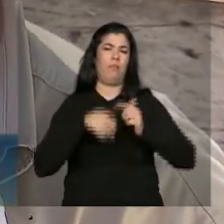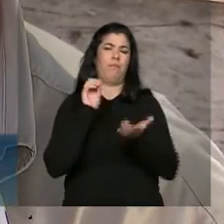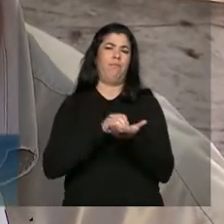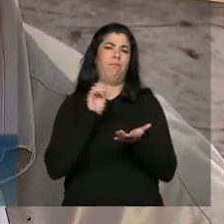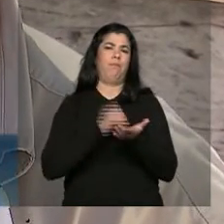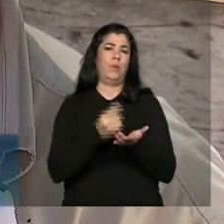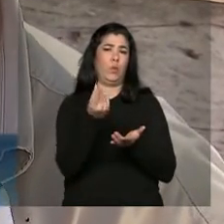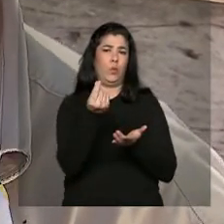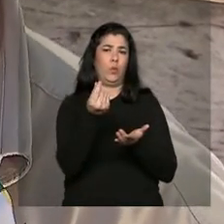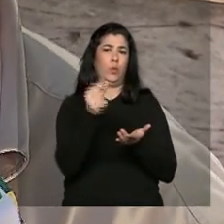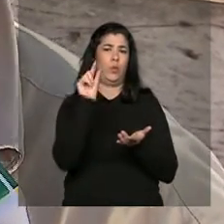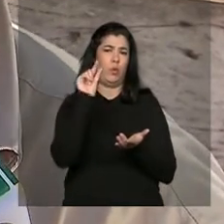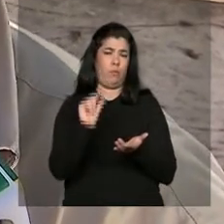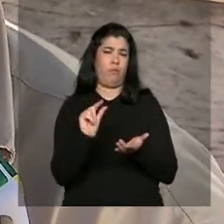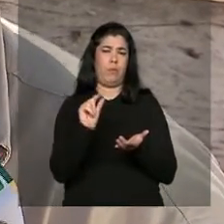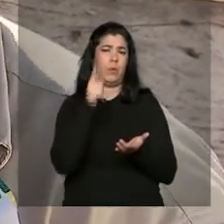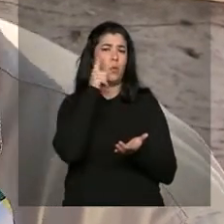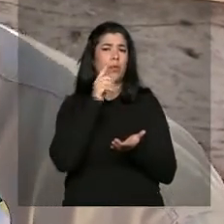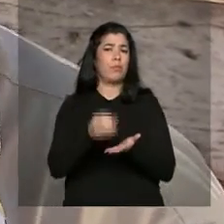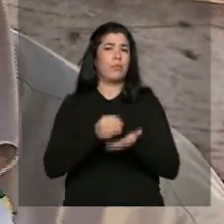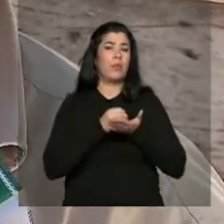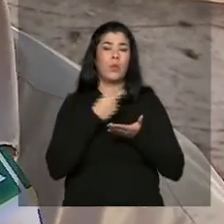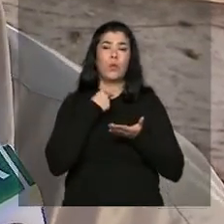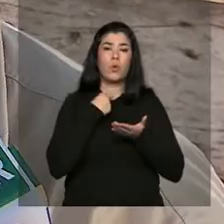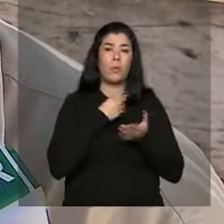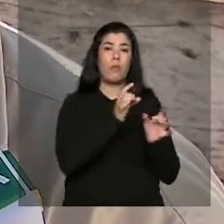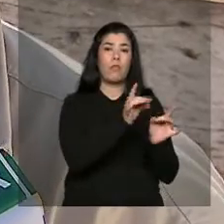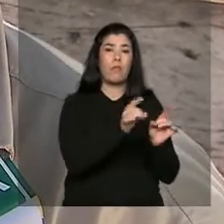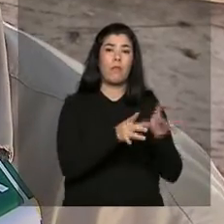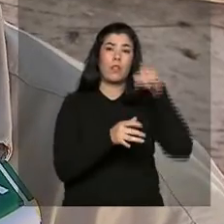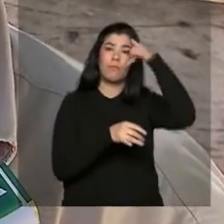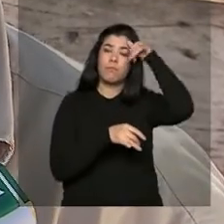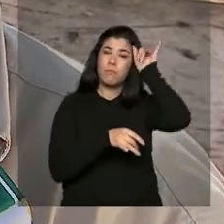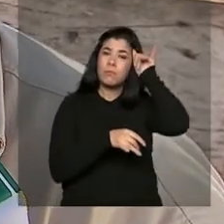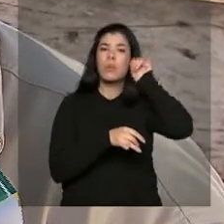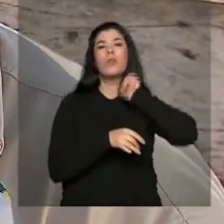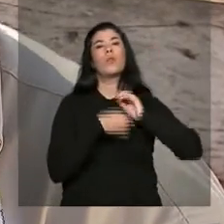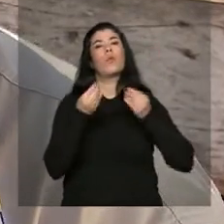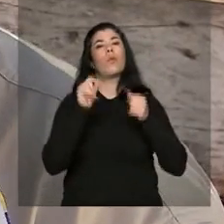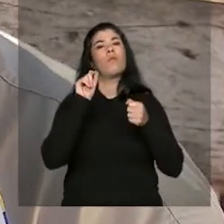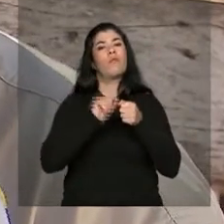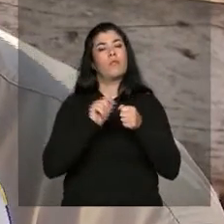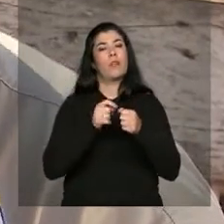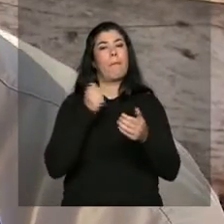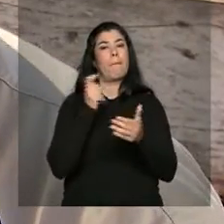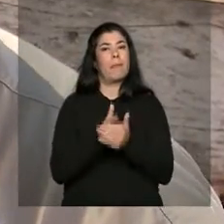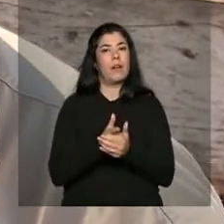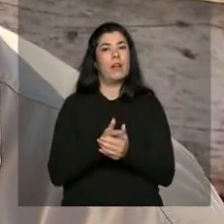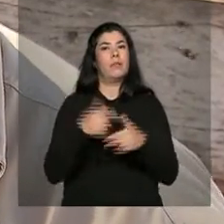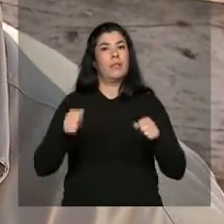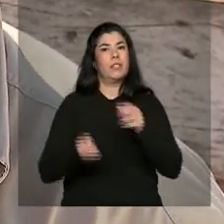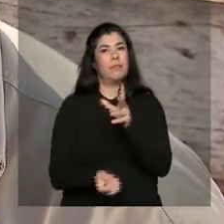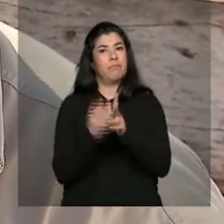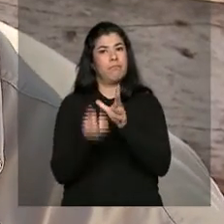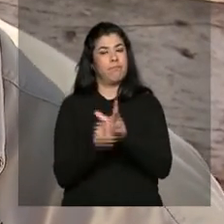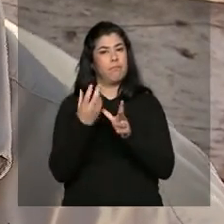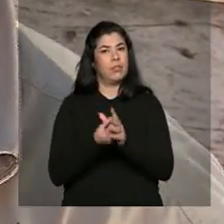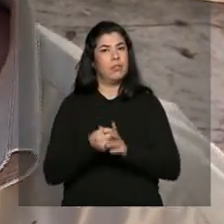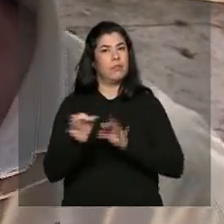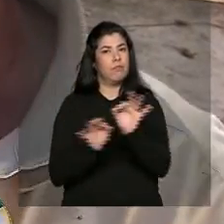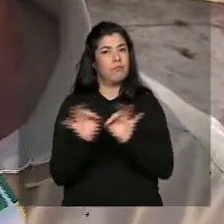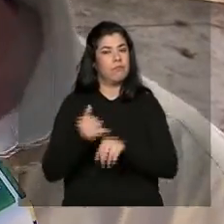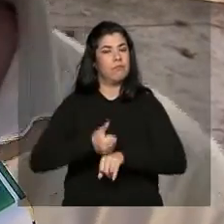foi pequeno para isso, né? Não poderia vender o gado para pagar, tinha que produzir, fazer produzir para pagar, e foi